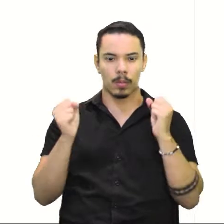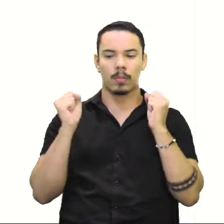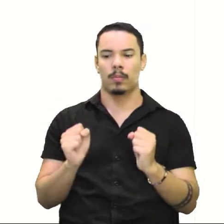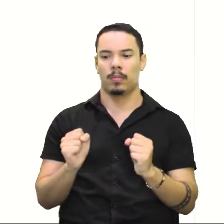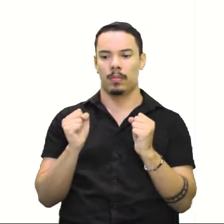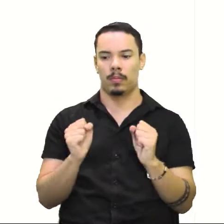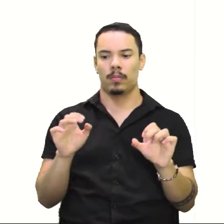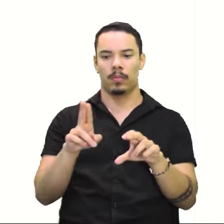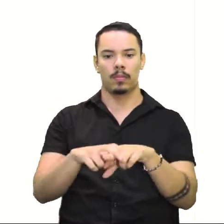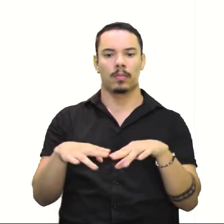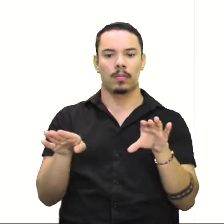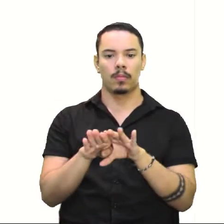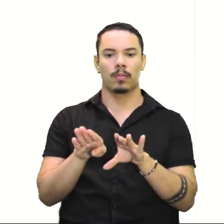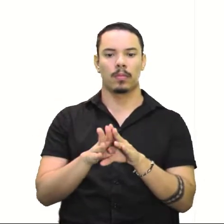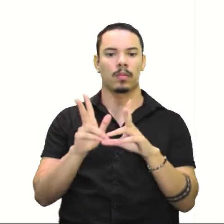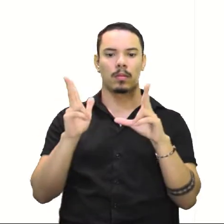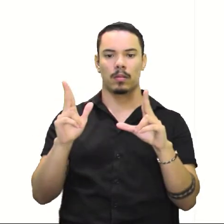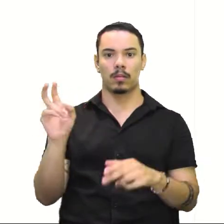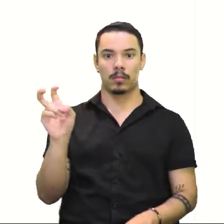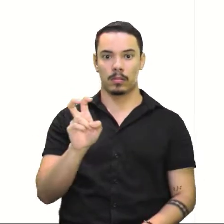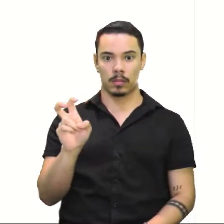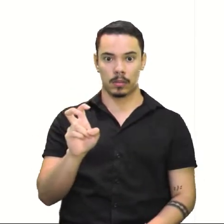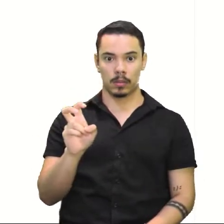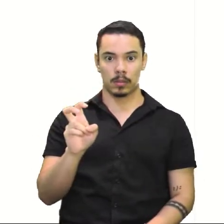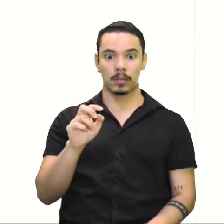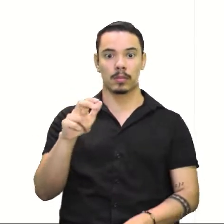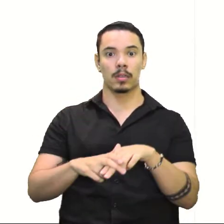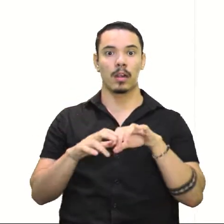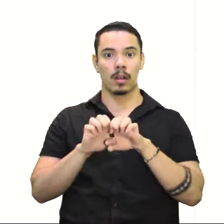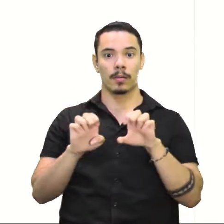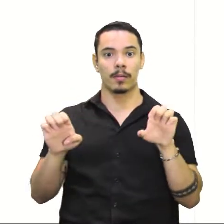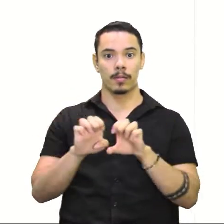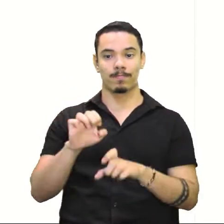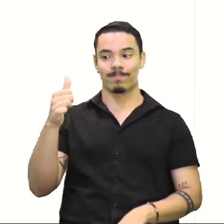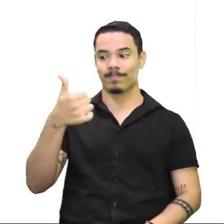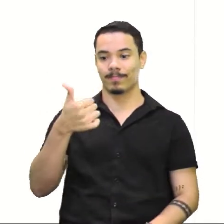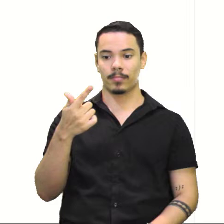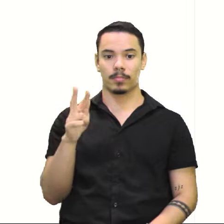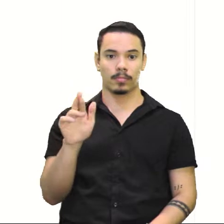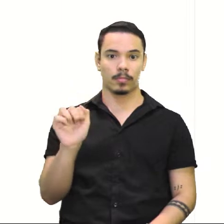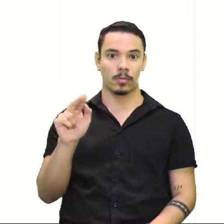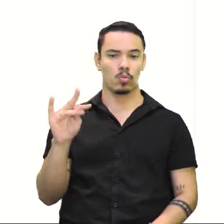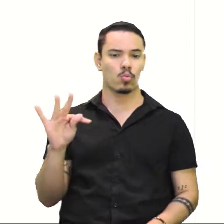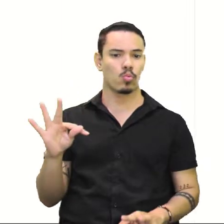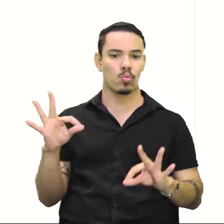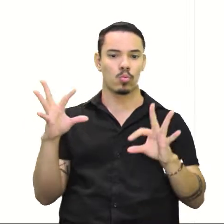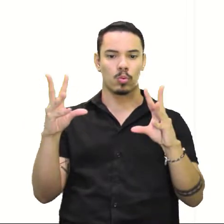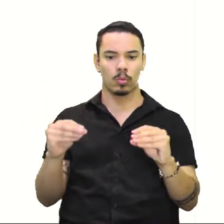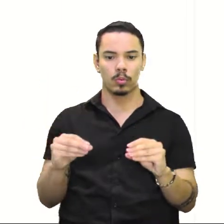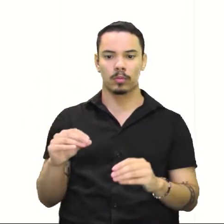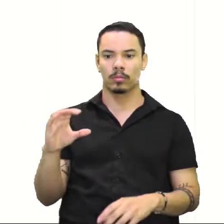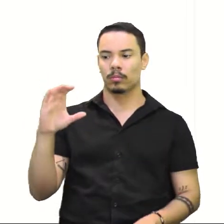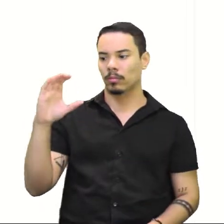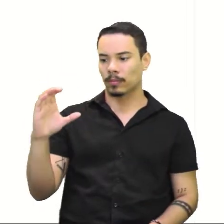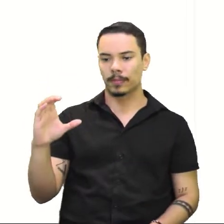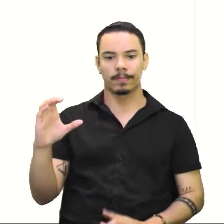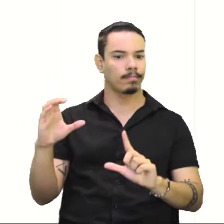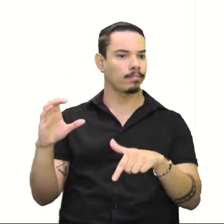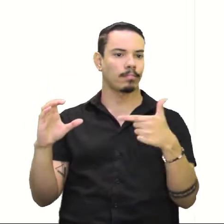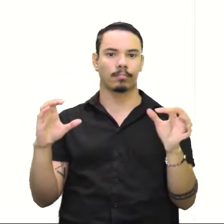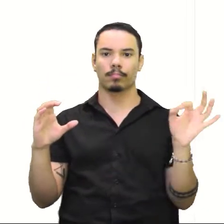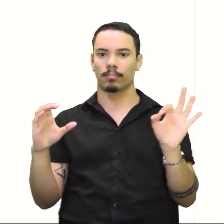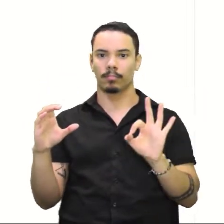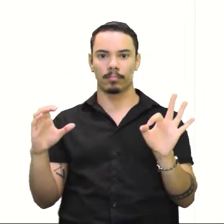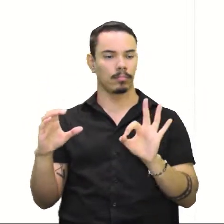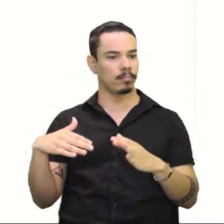vai ser igual a 5. Isso é uma equação do primeiro grau. Tudo que tem C de um lado, tudo que não tem do outro, e